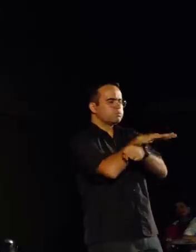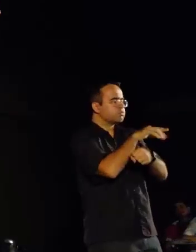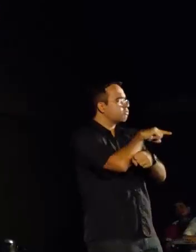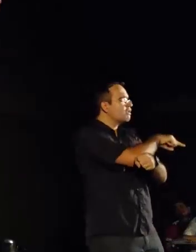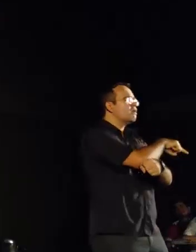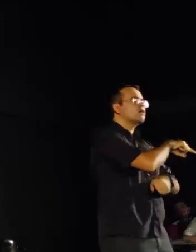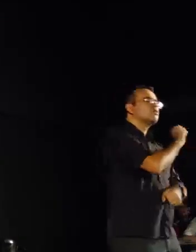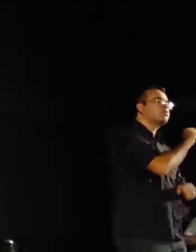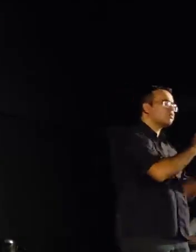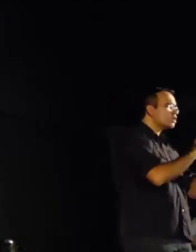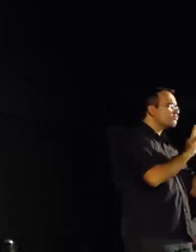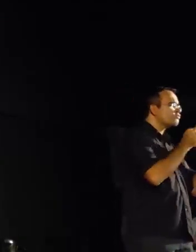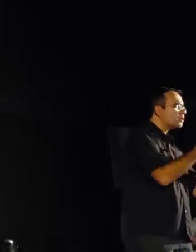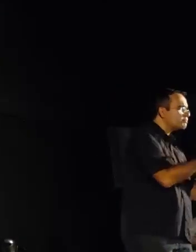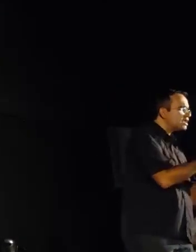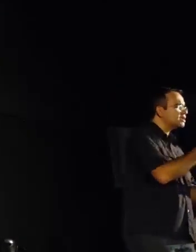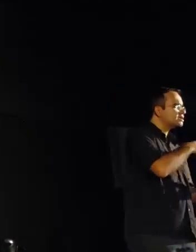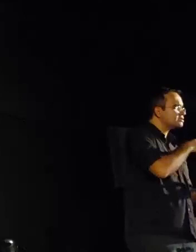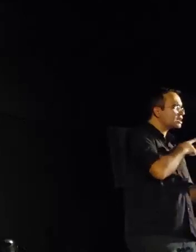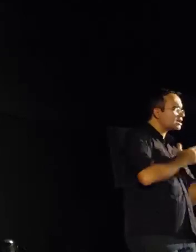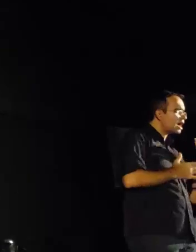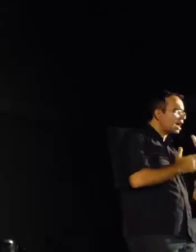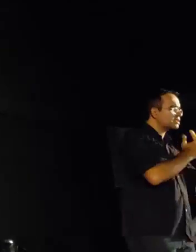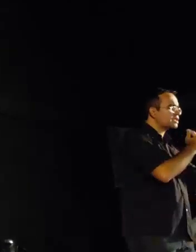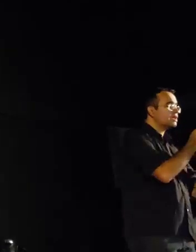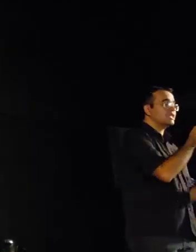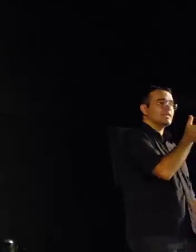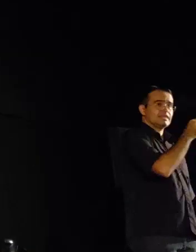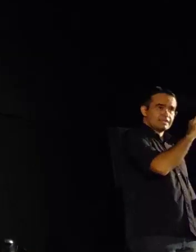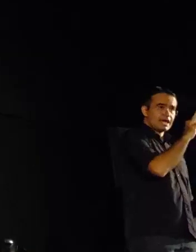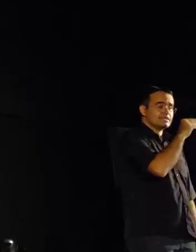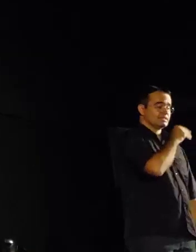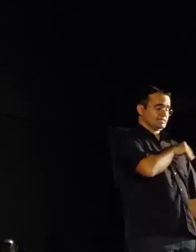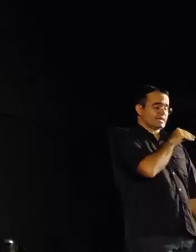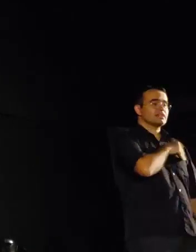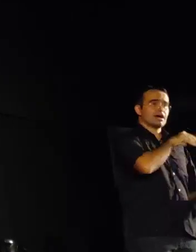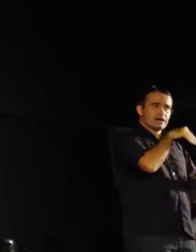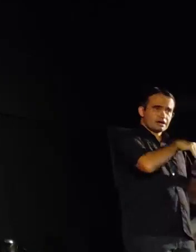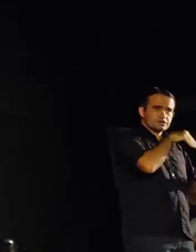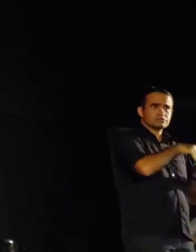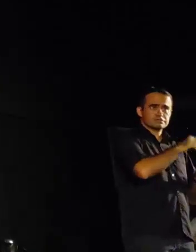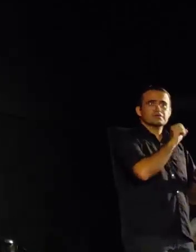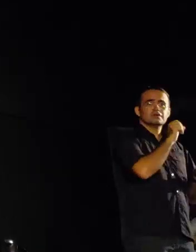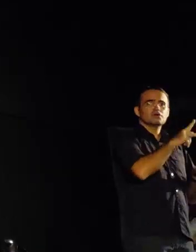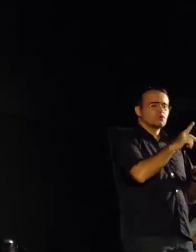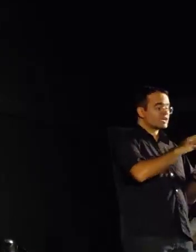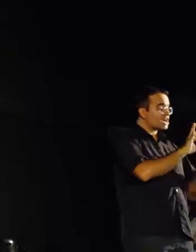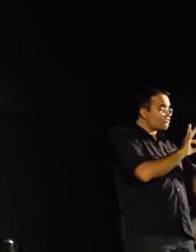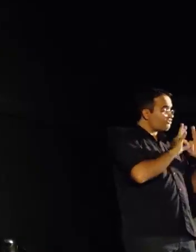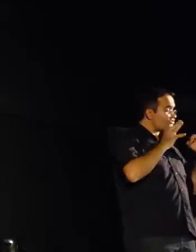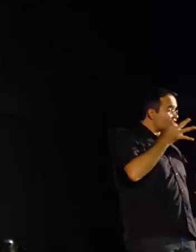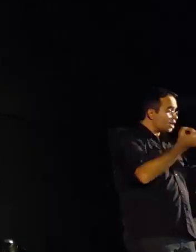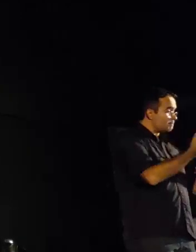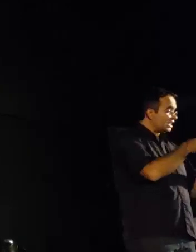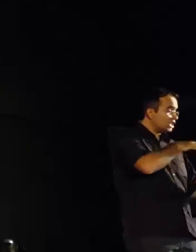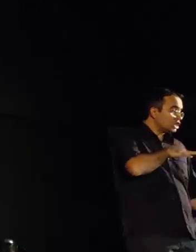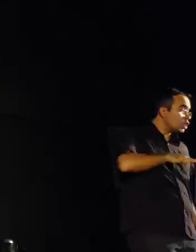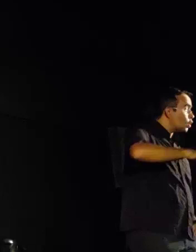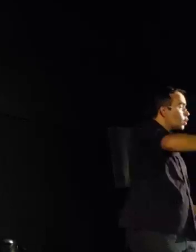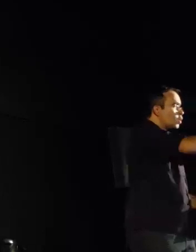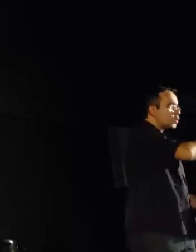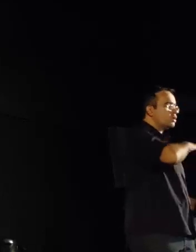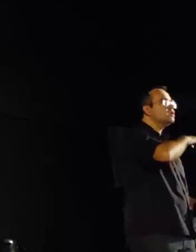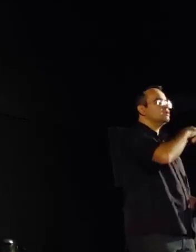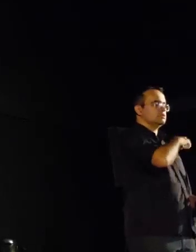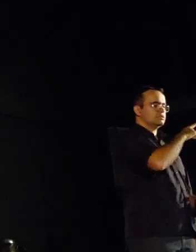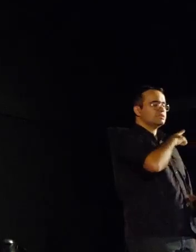que ganham até 10 salários mínimos. A família inteira ganha 10 salários mínimos bruto,